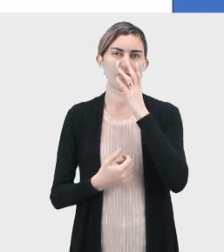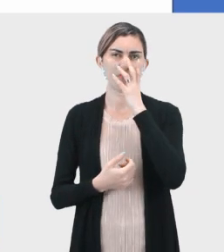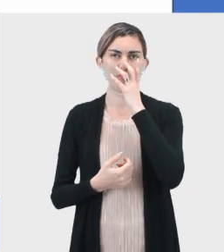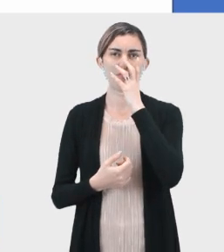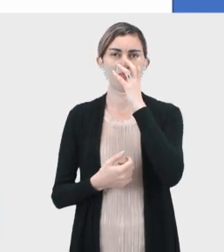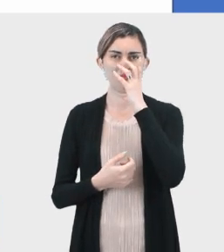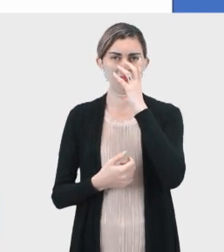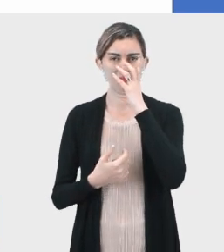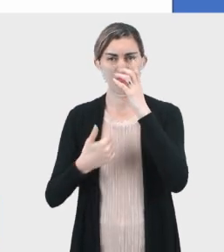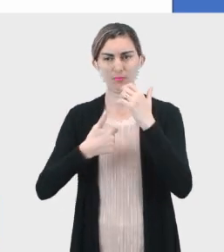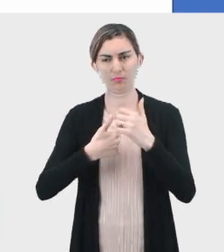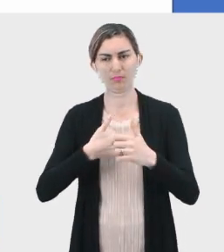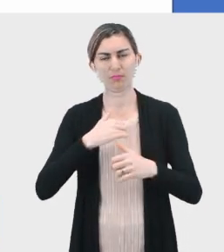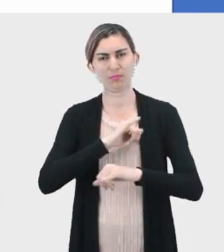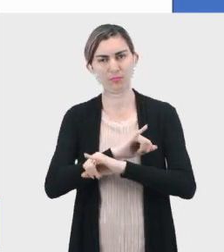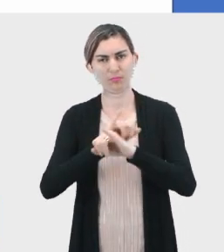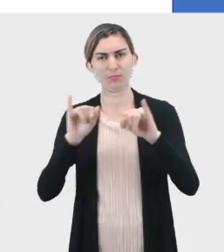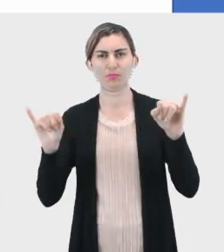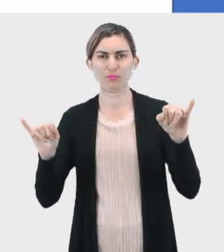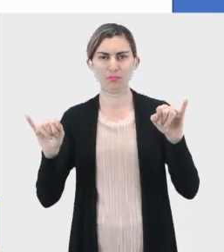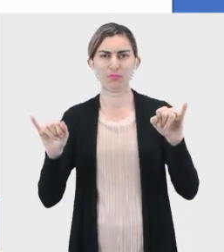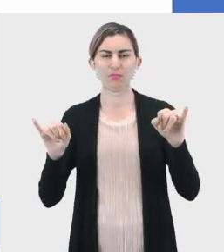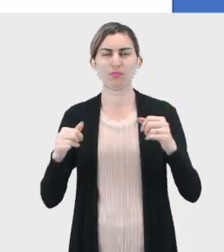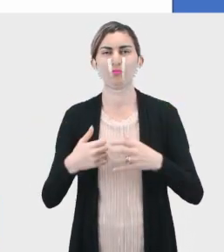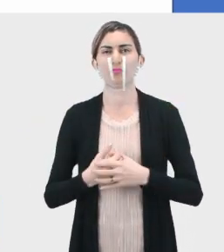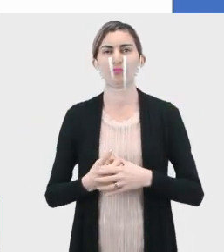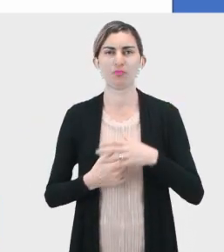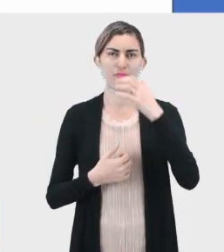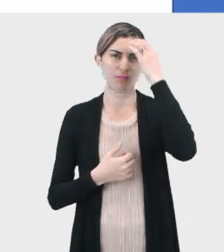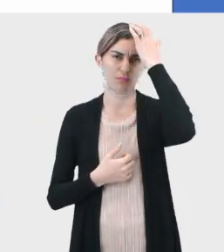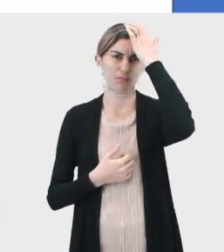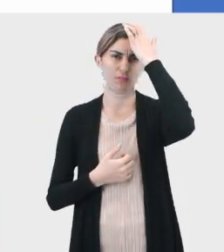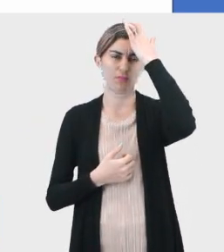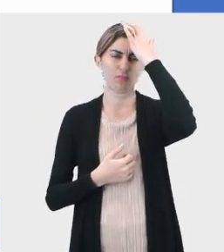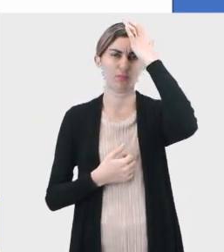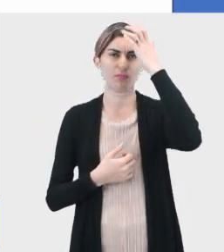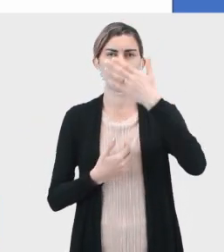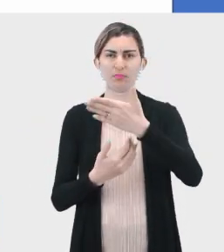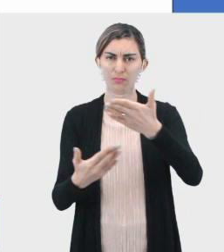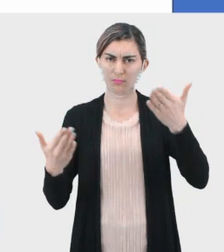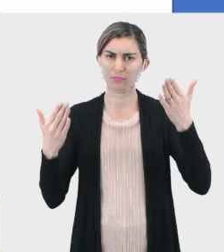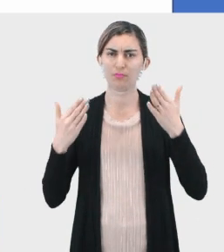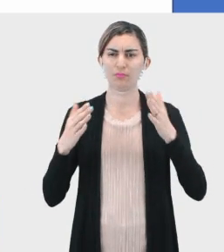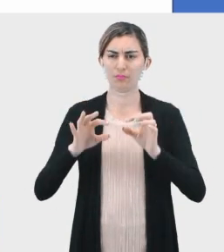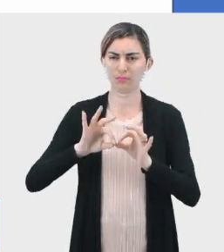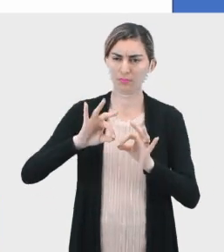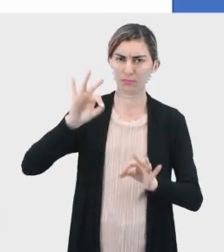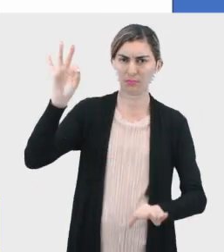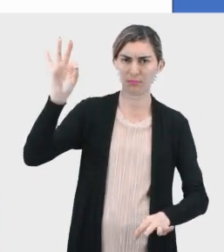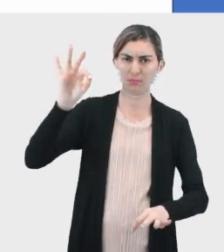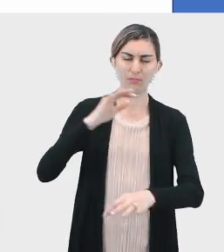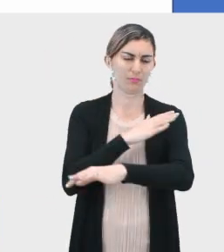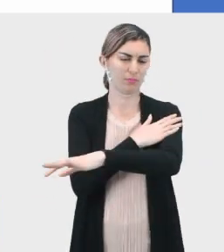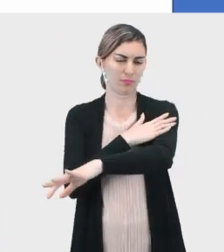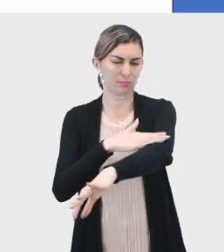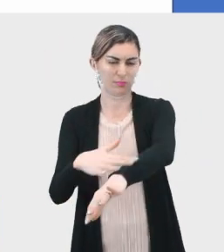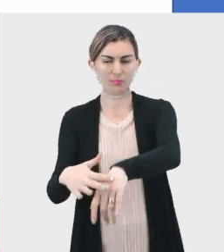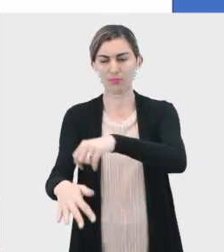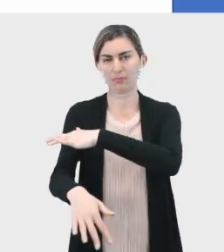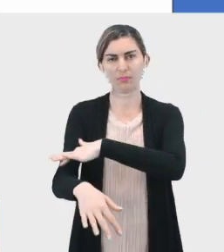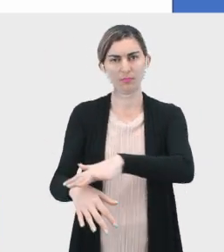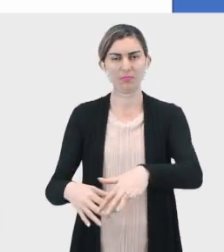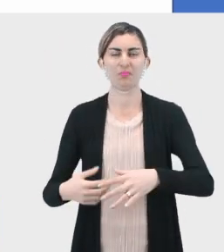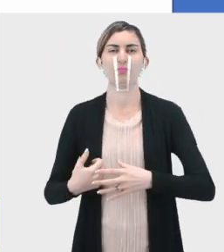say, eu digo, it's in the reach of my arms. Está na largura dos meus braços.